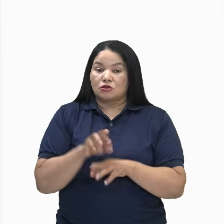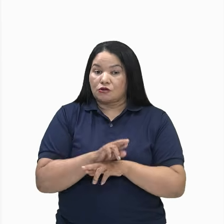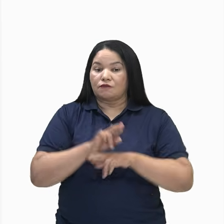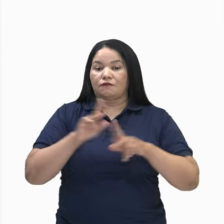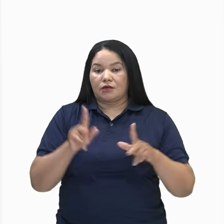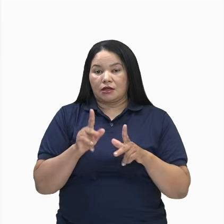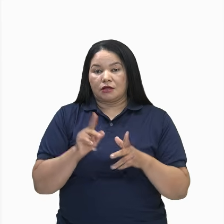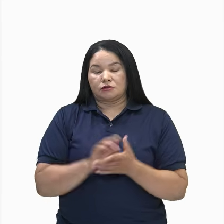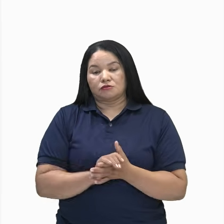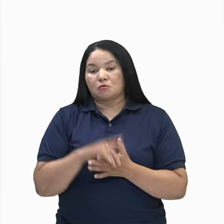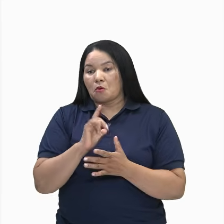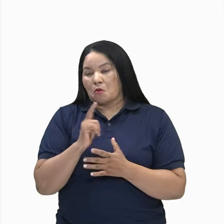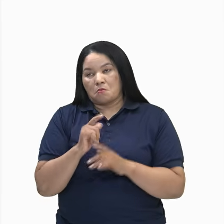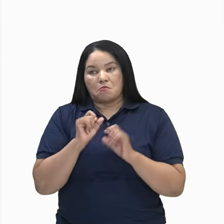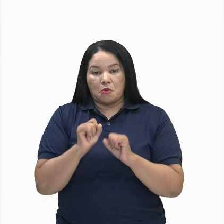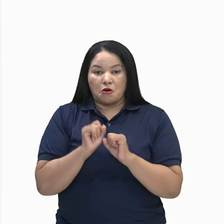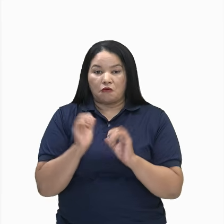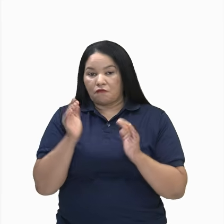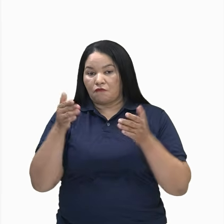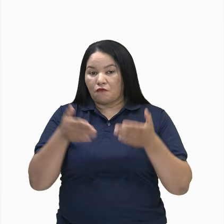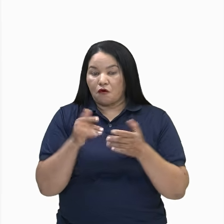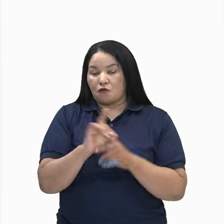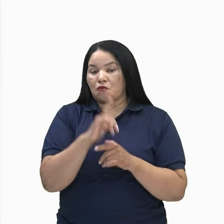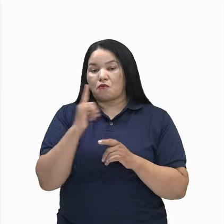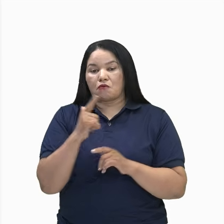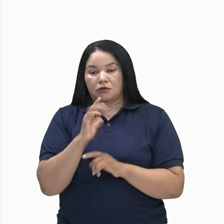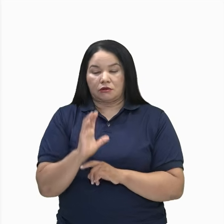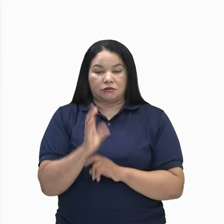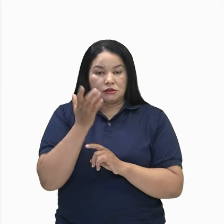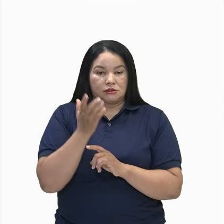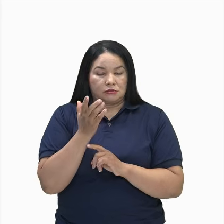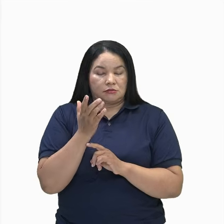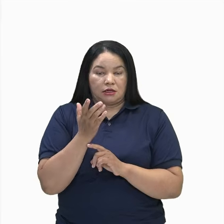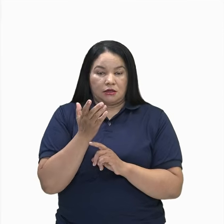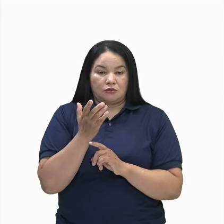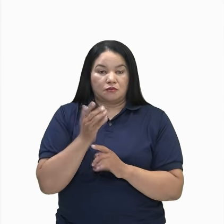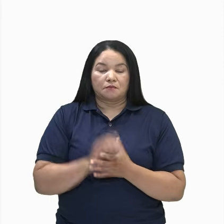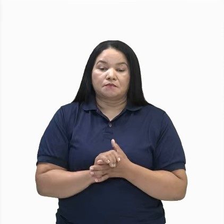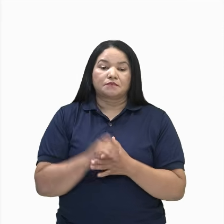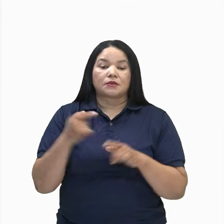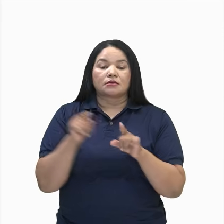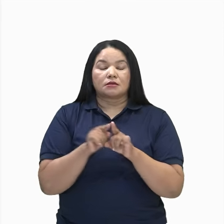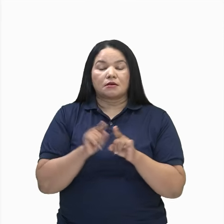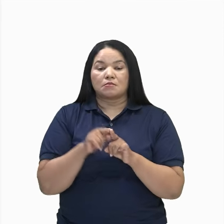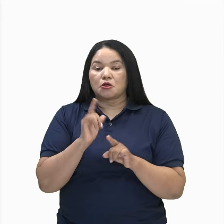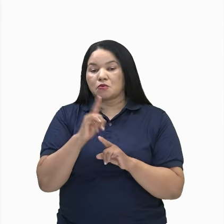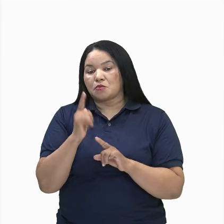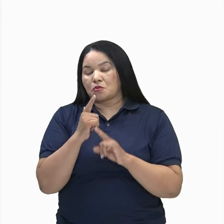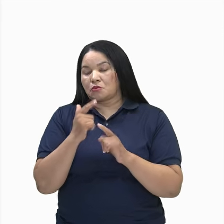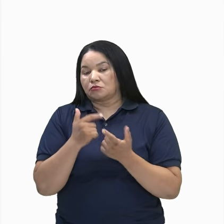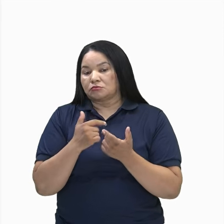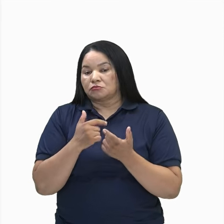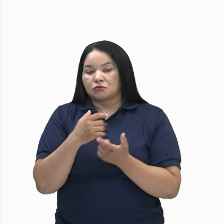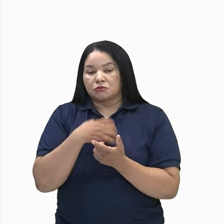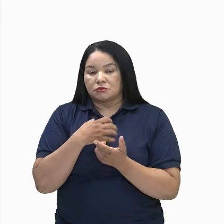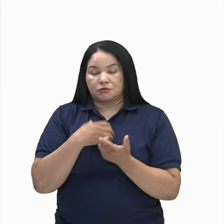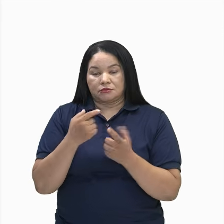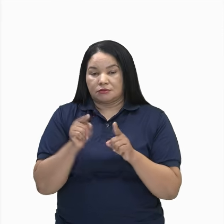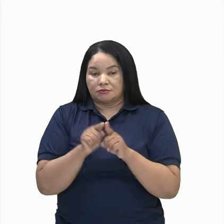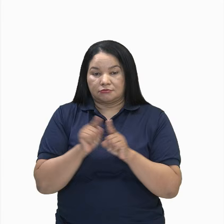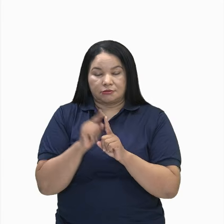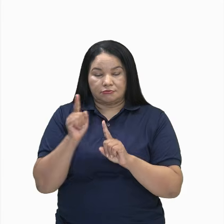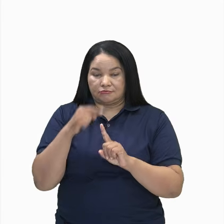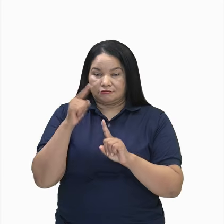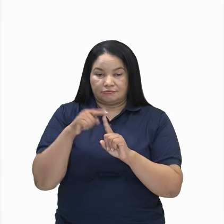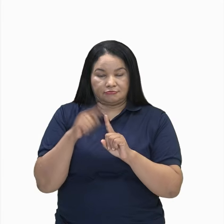ponto ou outro do fato. E aí, isso tem a ver com a forma, com a linha editorial